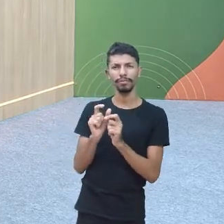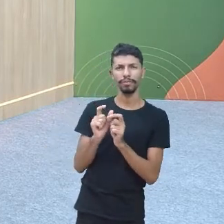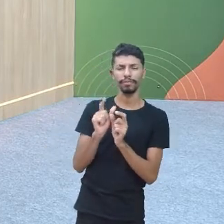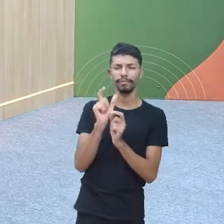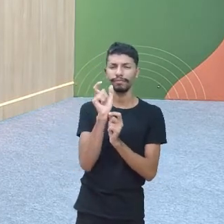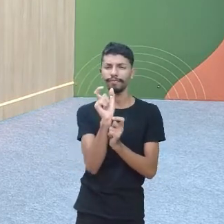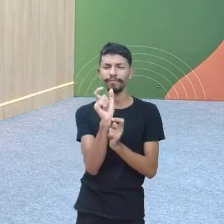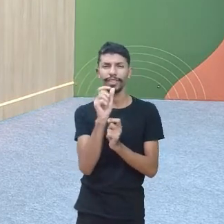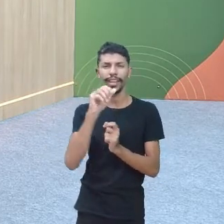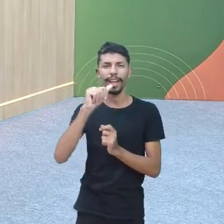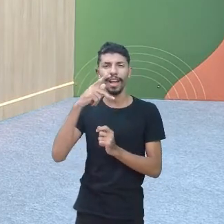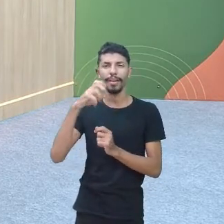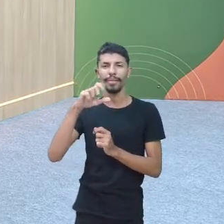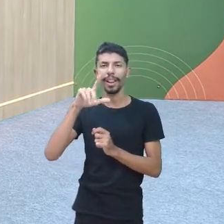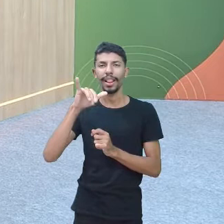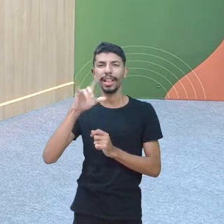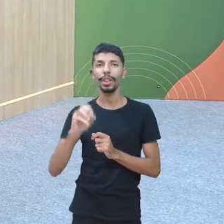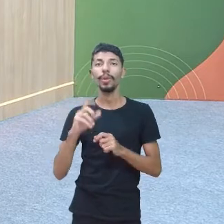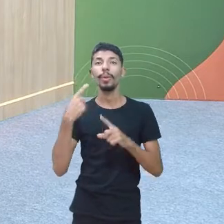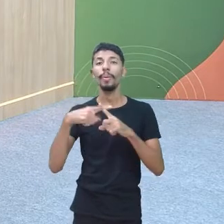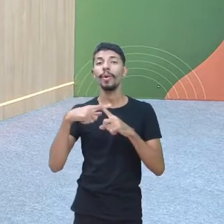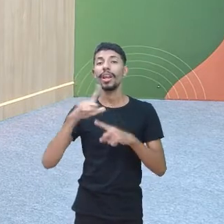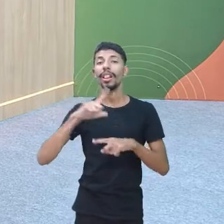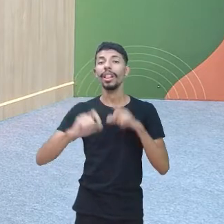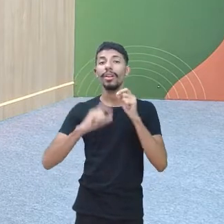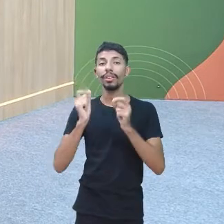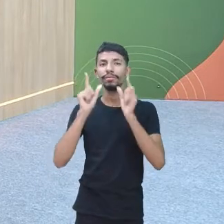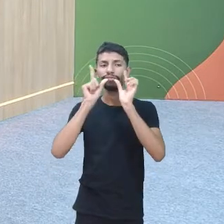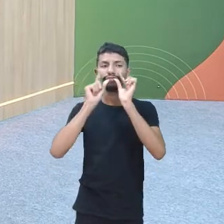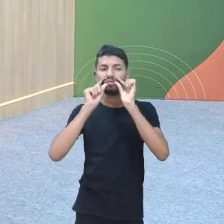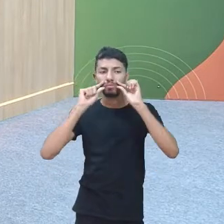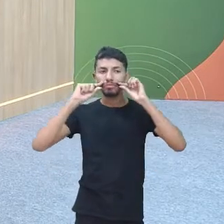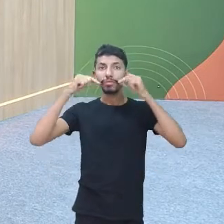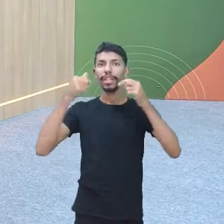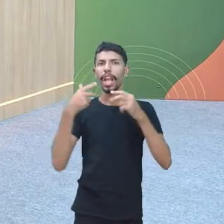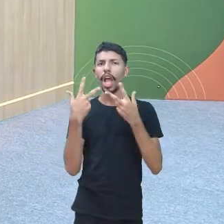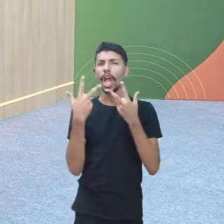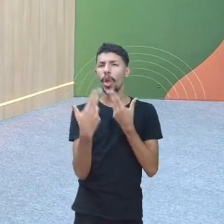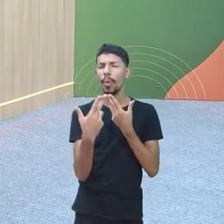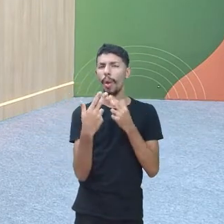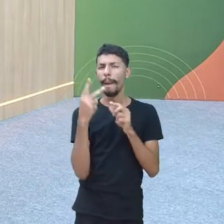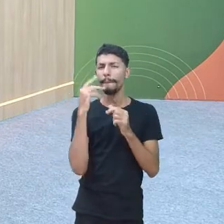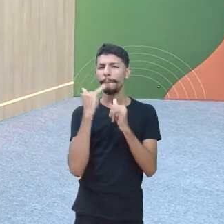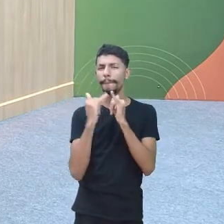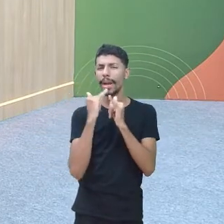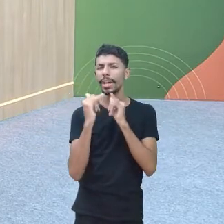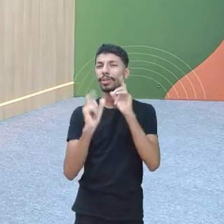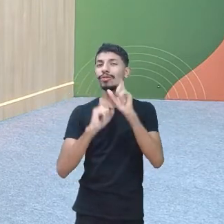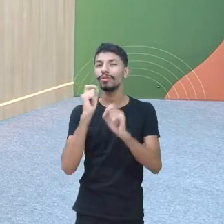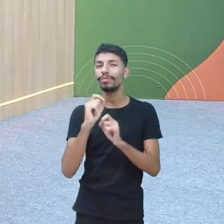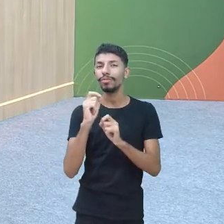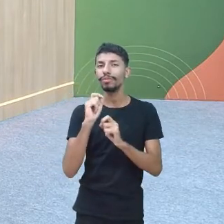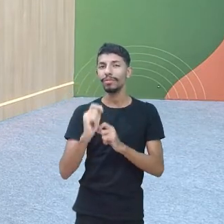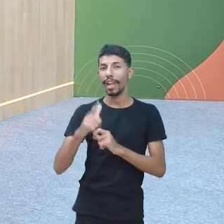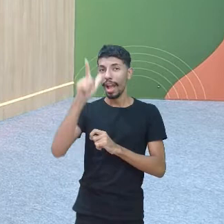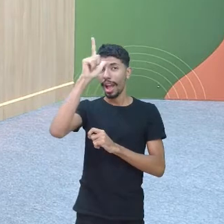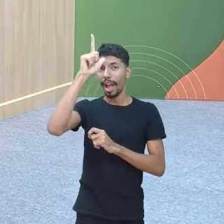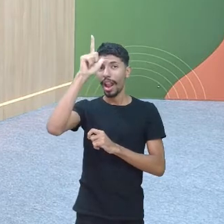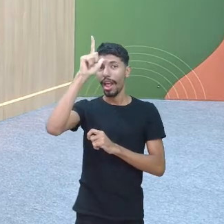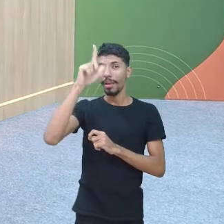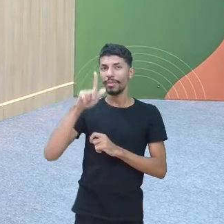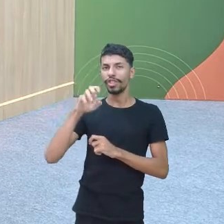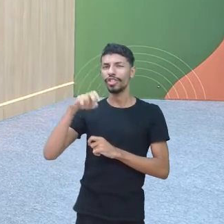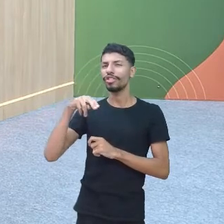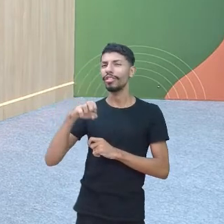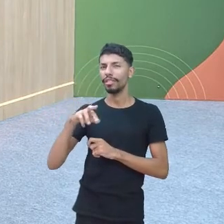esse apelido por ter um bigode igual ao de um general alemão. Esse general alemão participou com eles de algumas batalhas, de